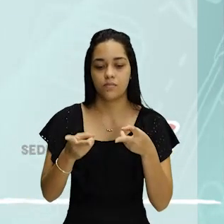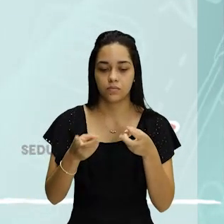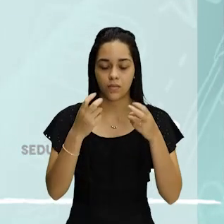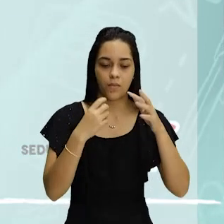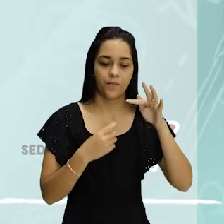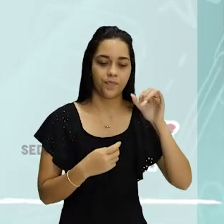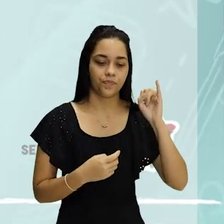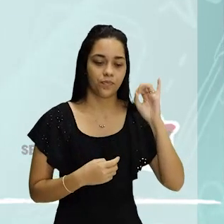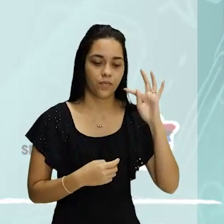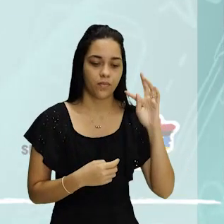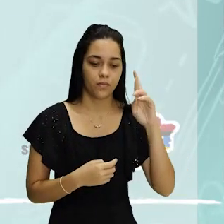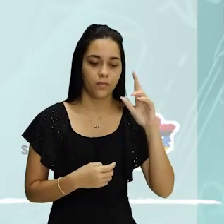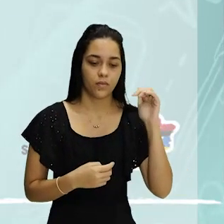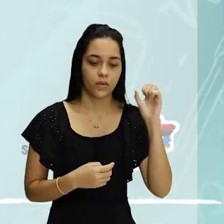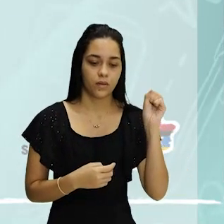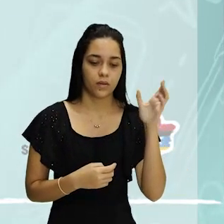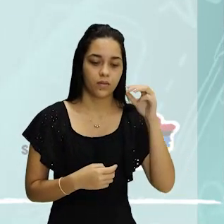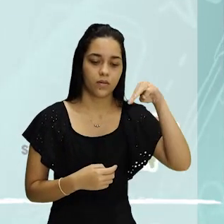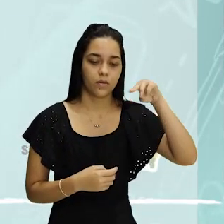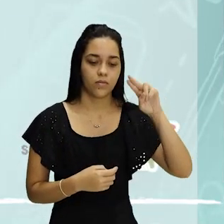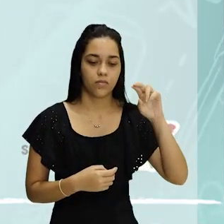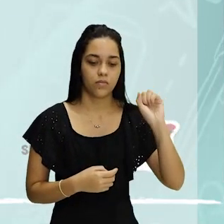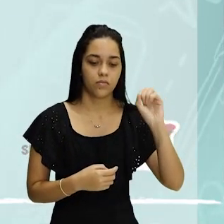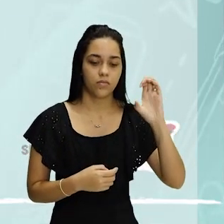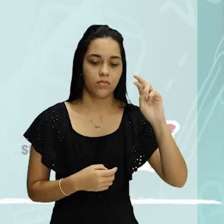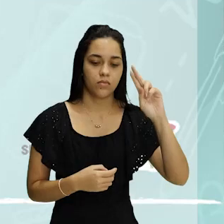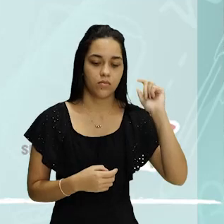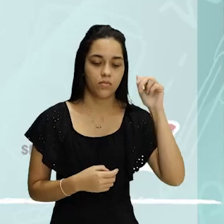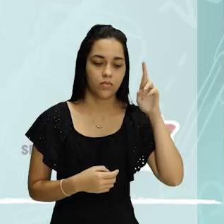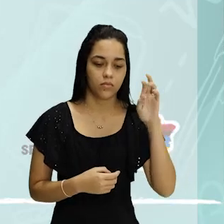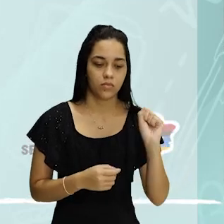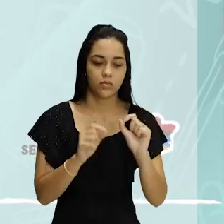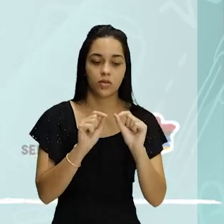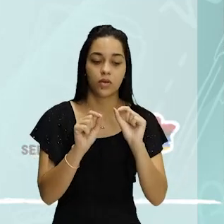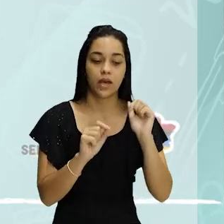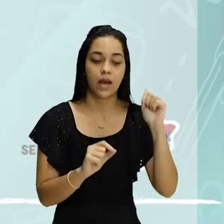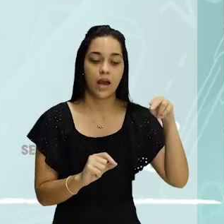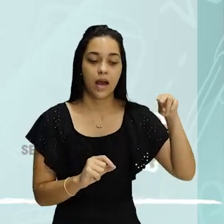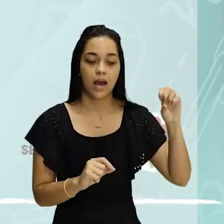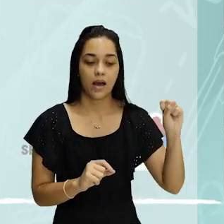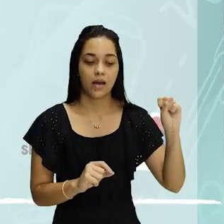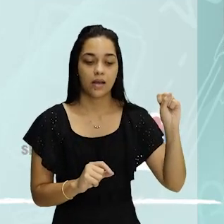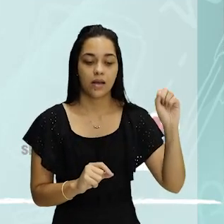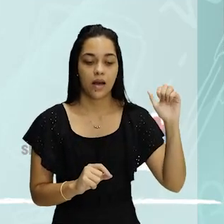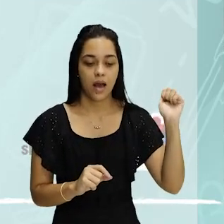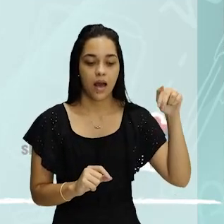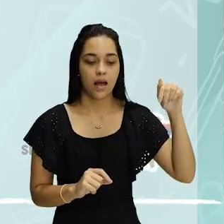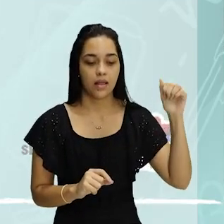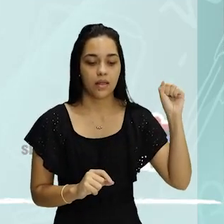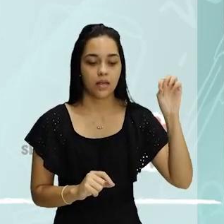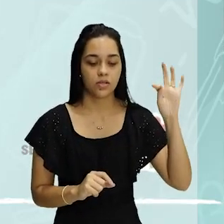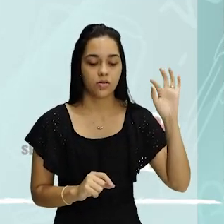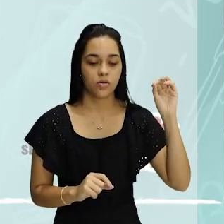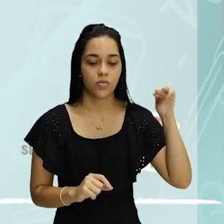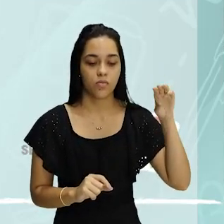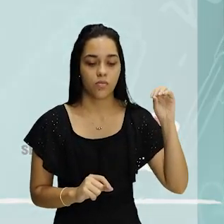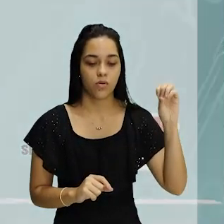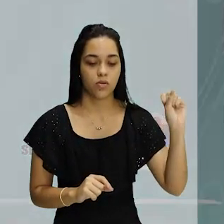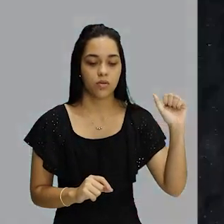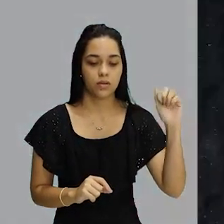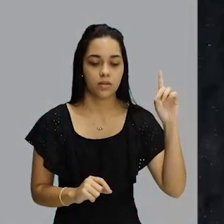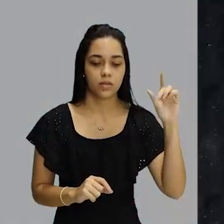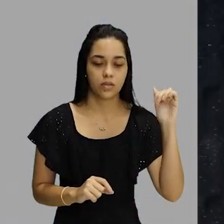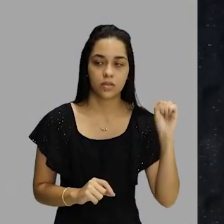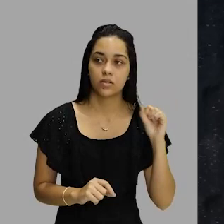deles, as fibras musculares estão anastomosadas. O que é isso aqui, gente? Anastomosada